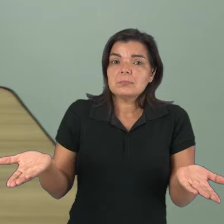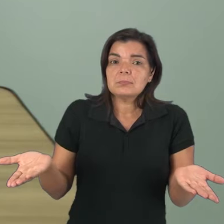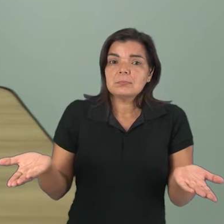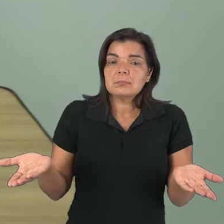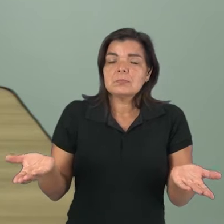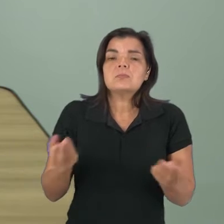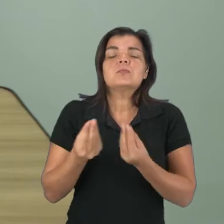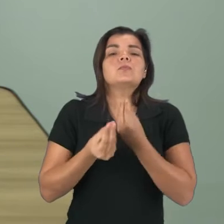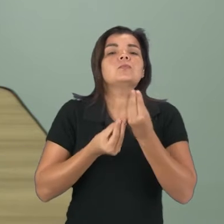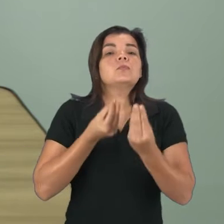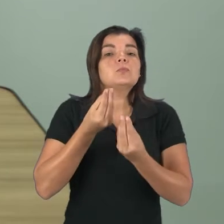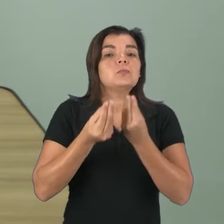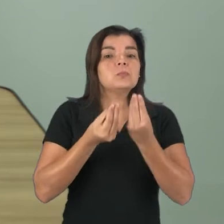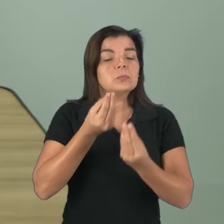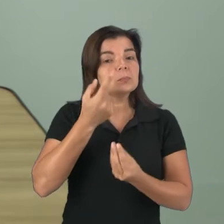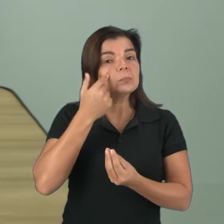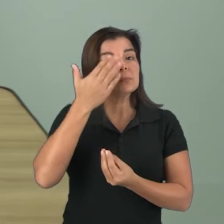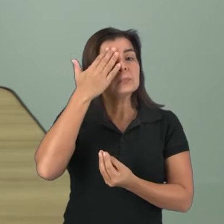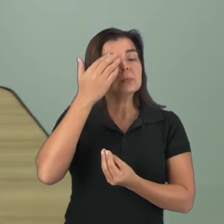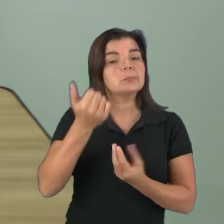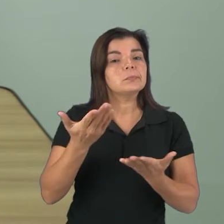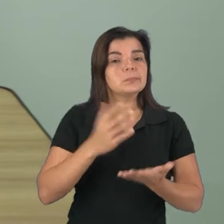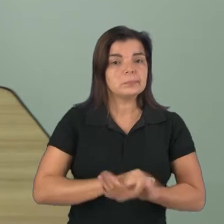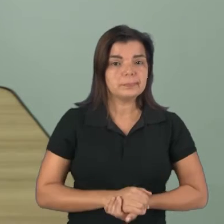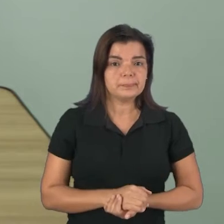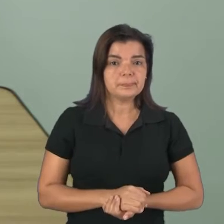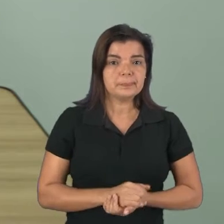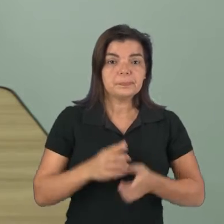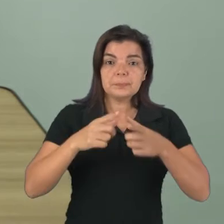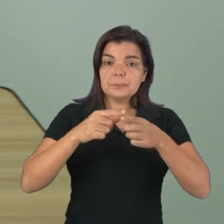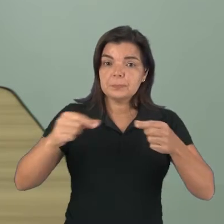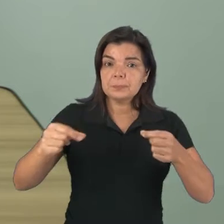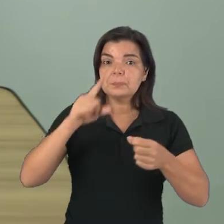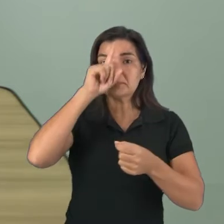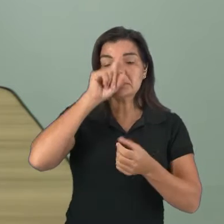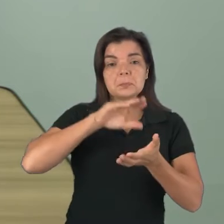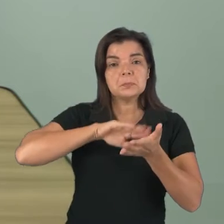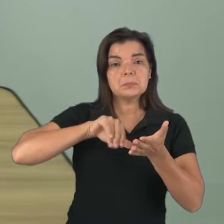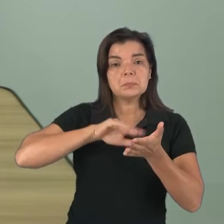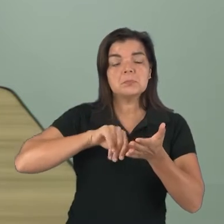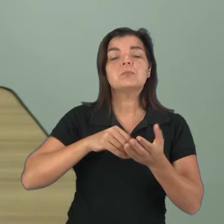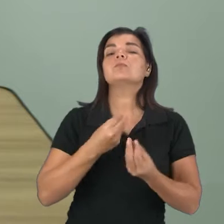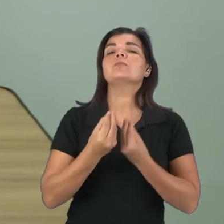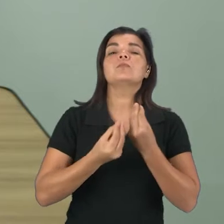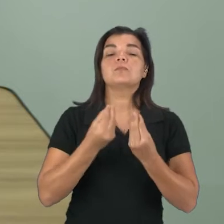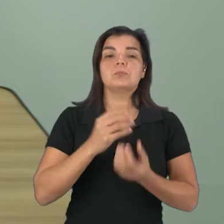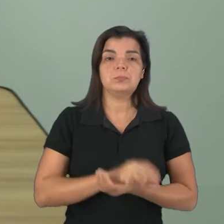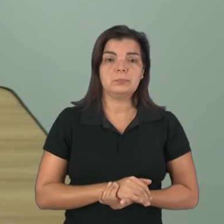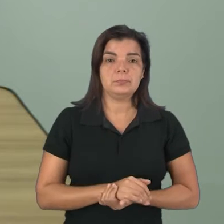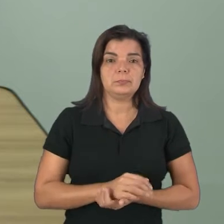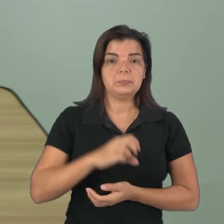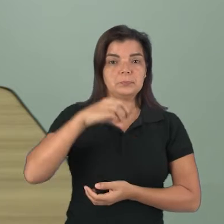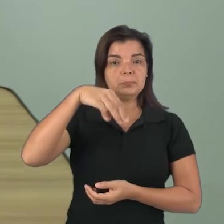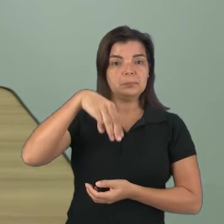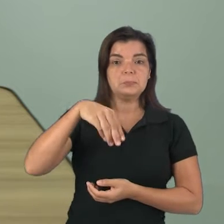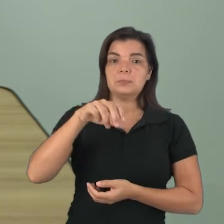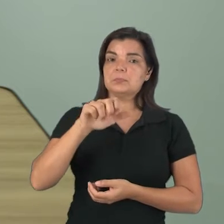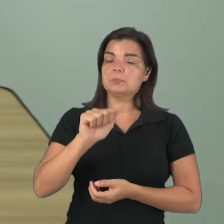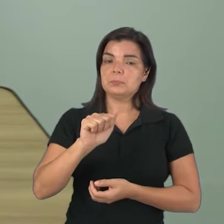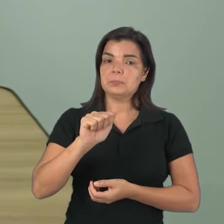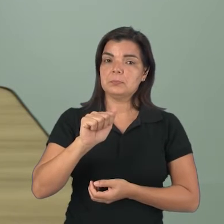como é que nós vamos descobrir onde está o nome mamão como é que é o primeiro pedacinho da palavra Mamão